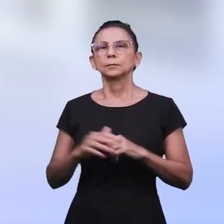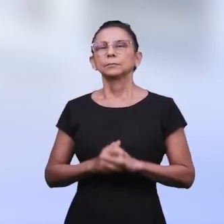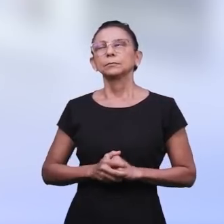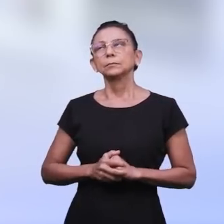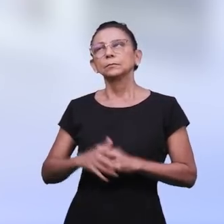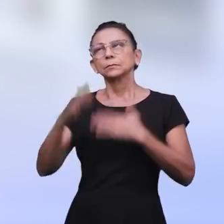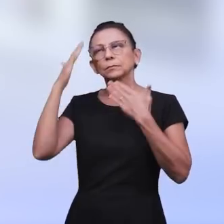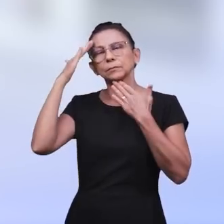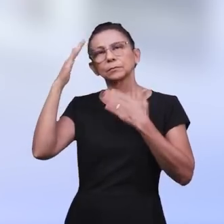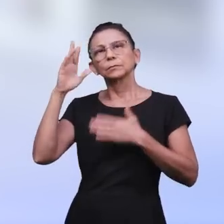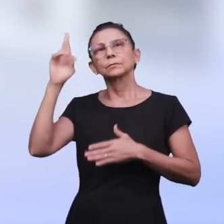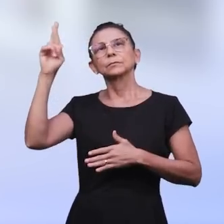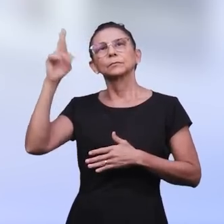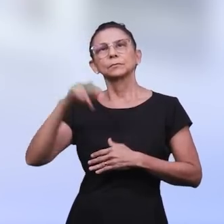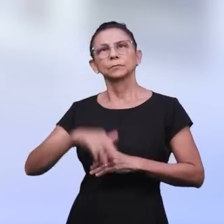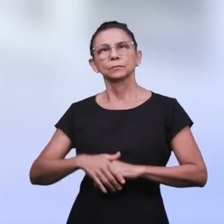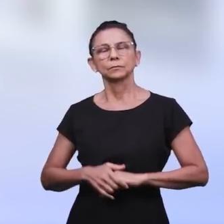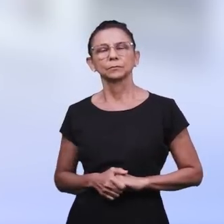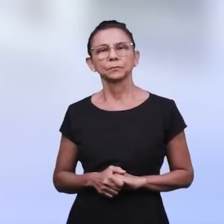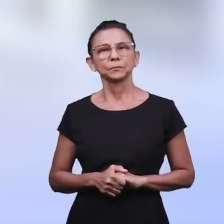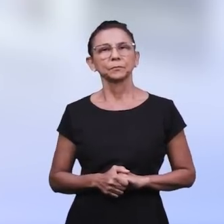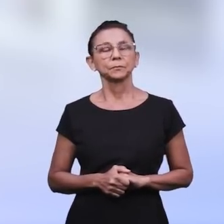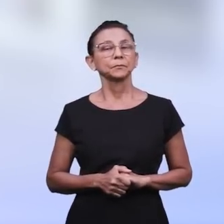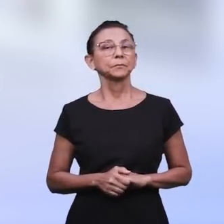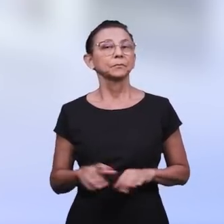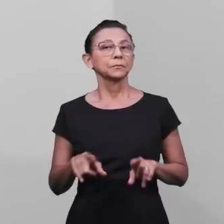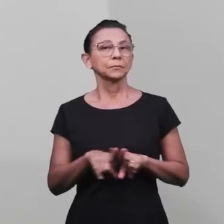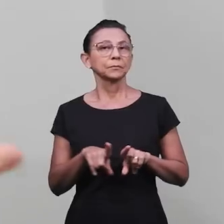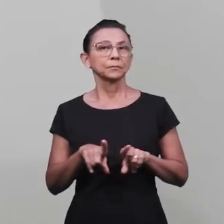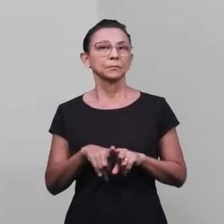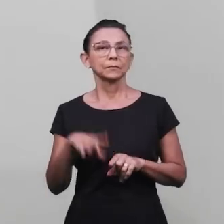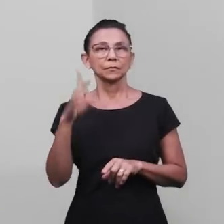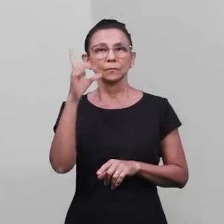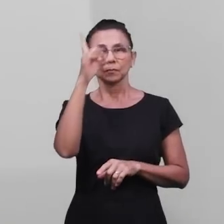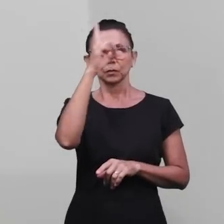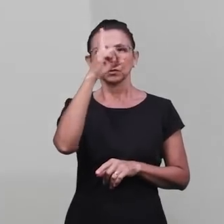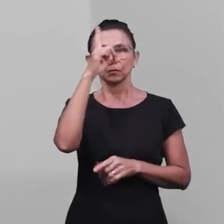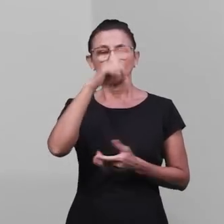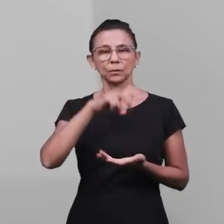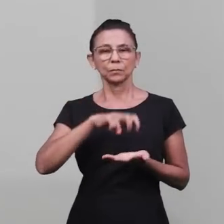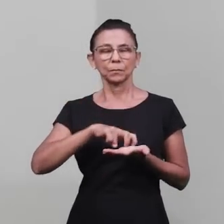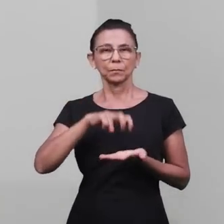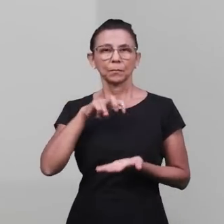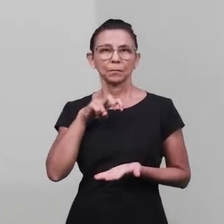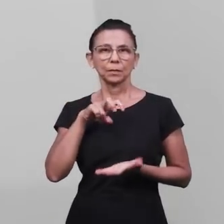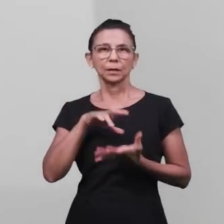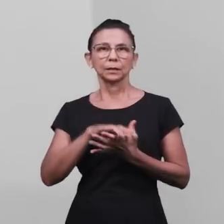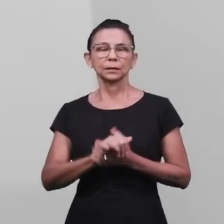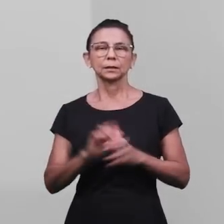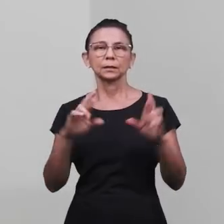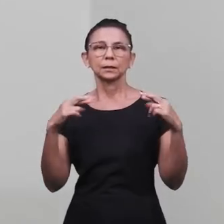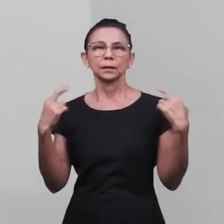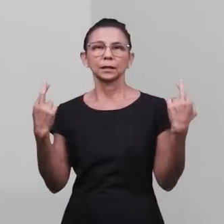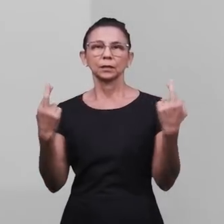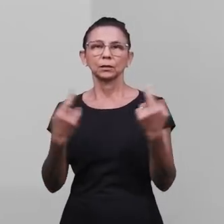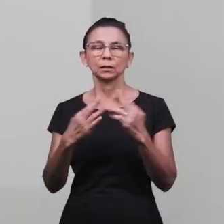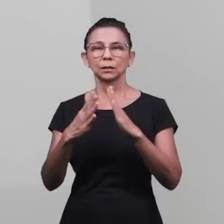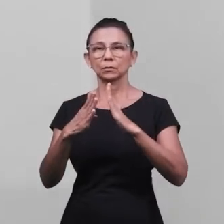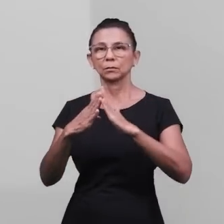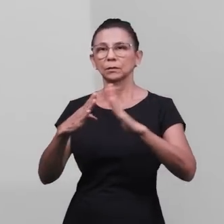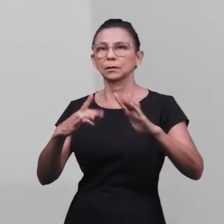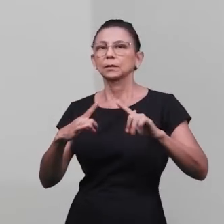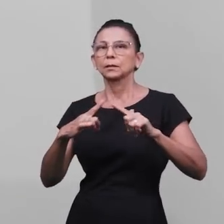bênção para nós e nós glorificamos ao nome do Senhor. No domingo de manhã, os irmãos se reuniram na igreja